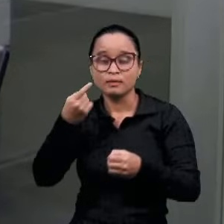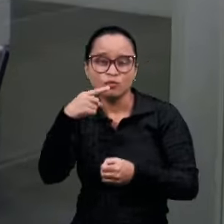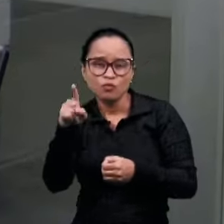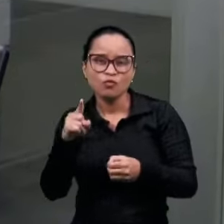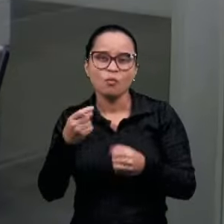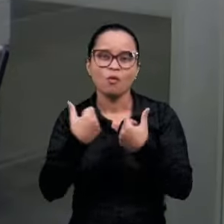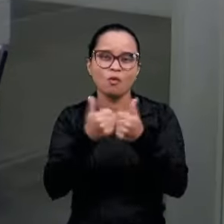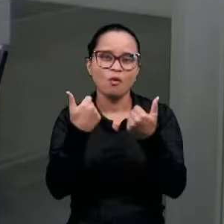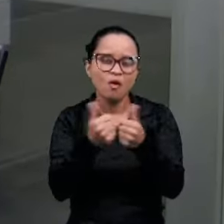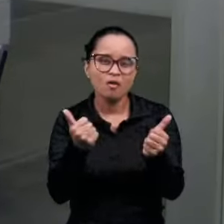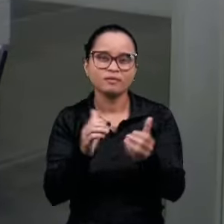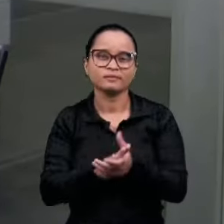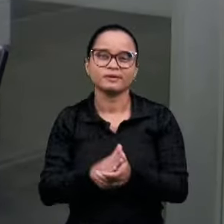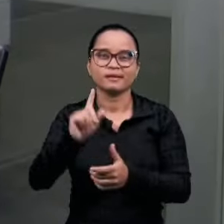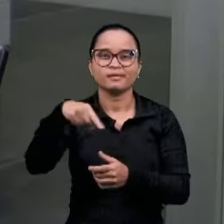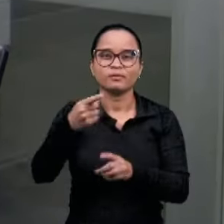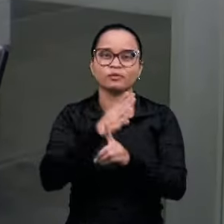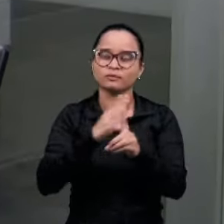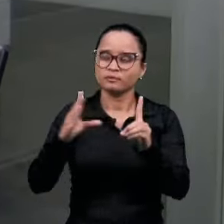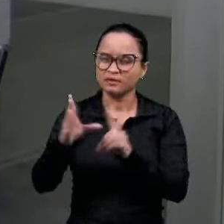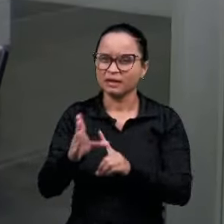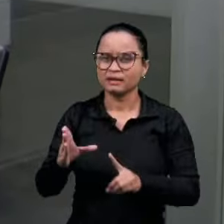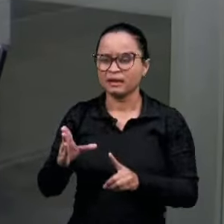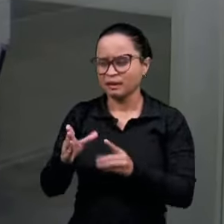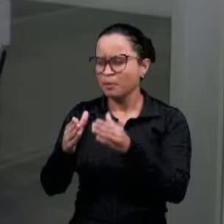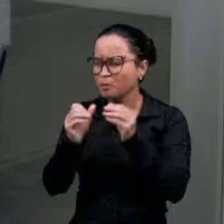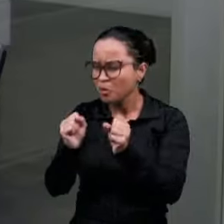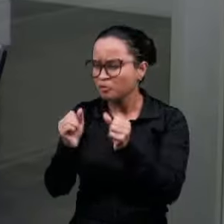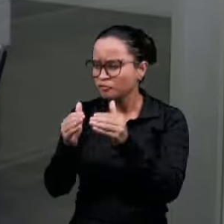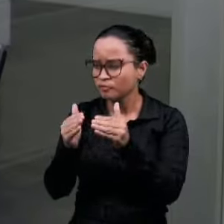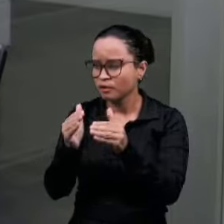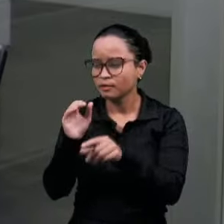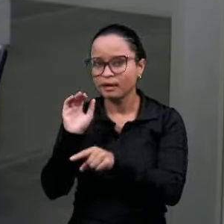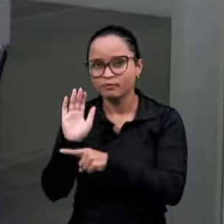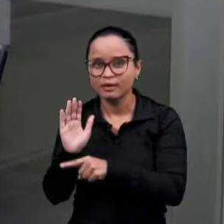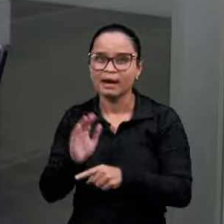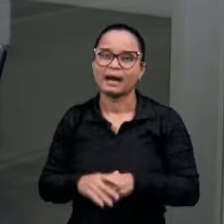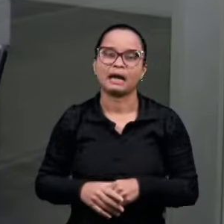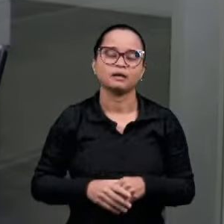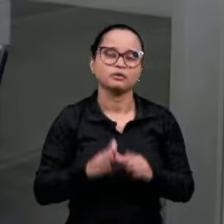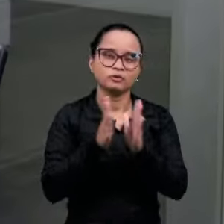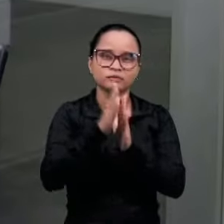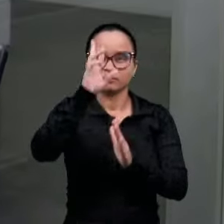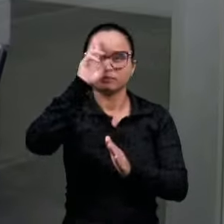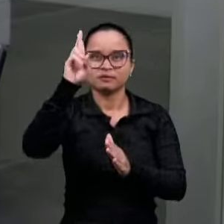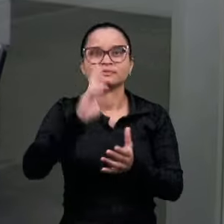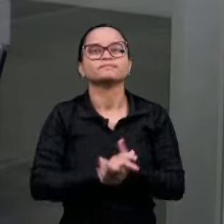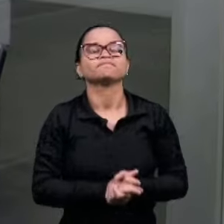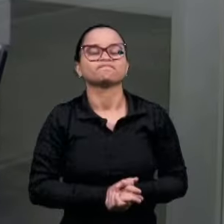te ajudar. Aí fomos aos pés do Senhor, o Senhor disse, aí a tua ajuda. Ribeiro,